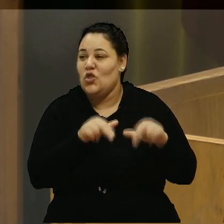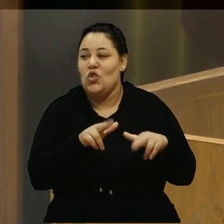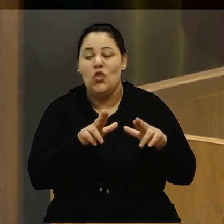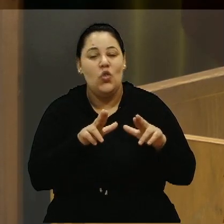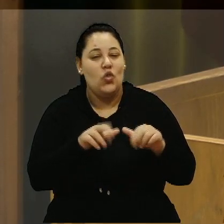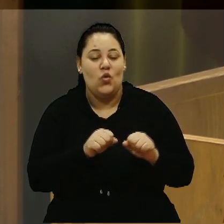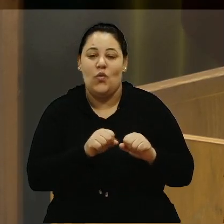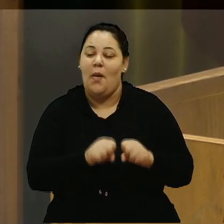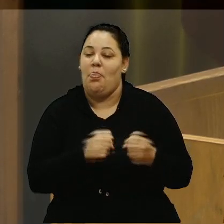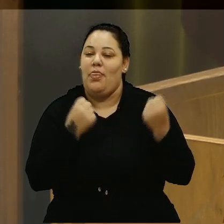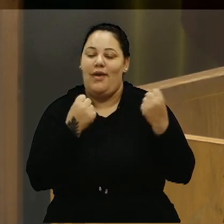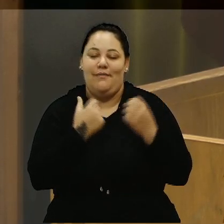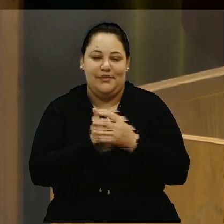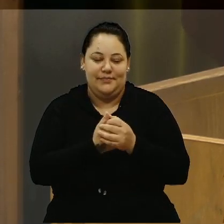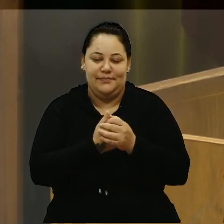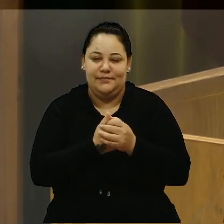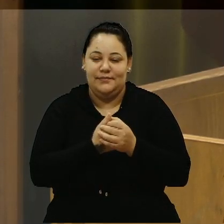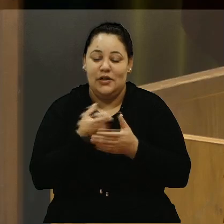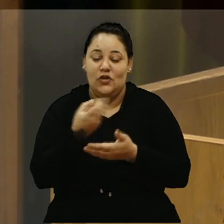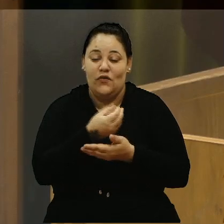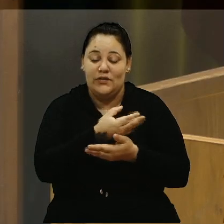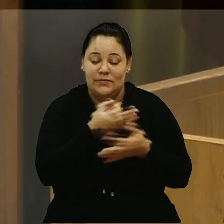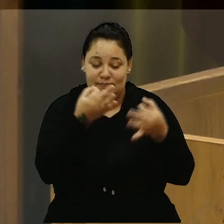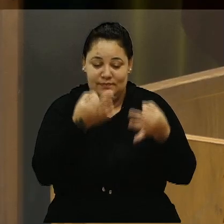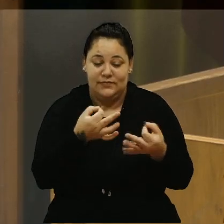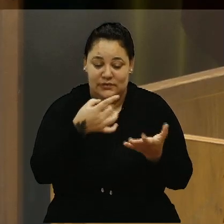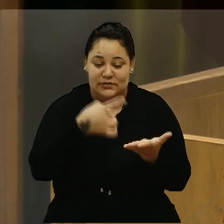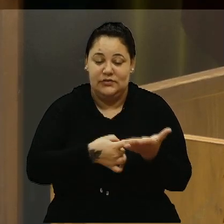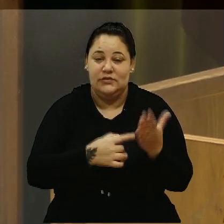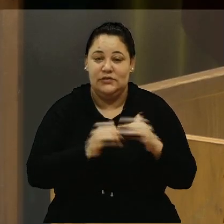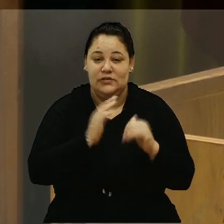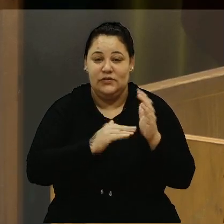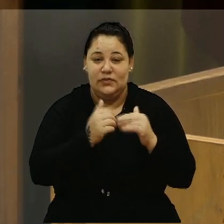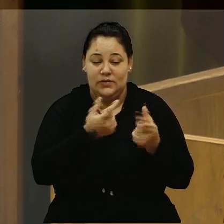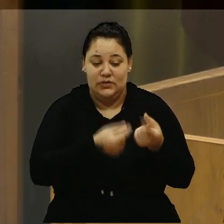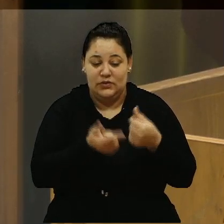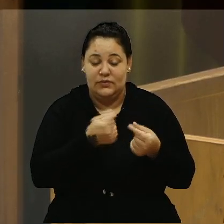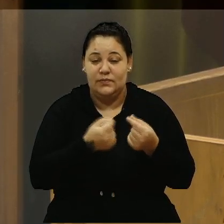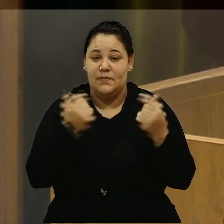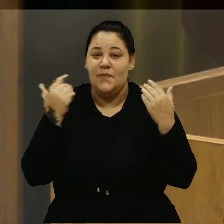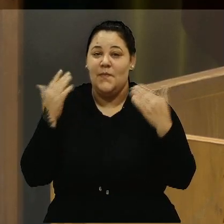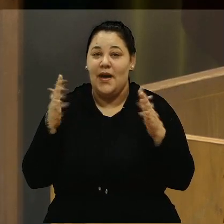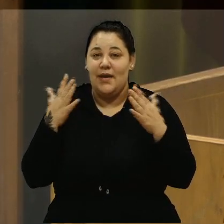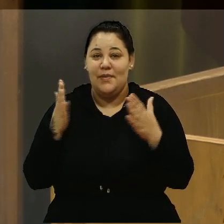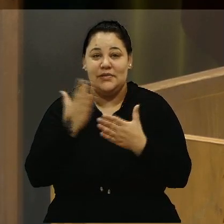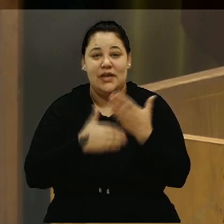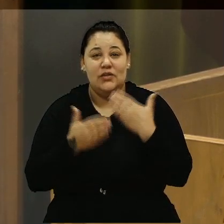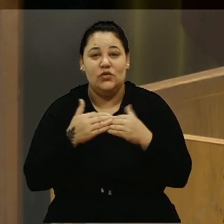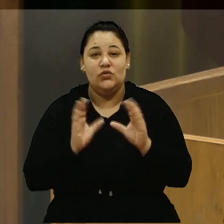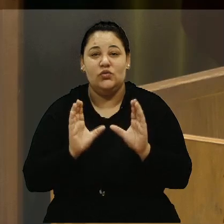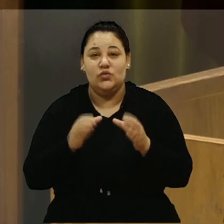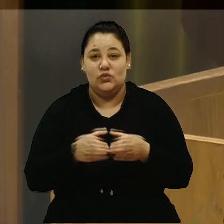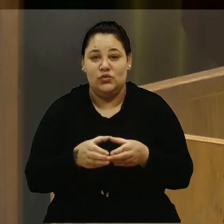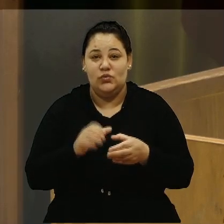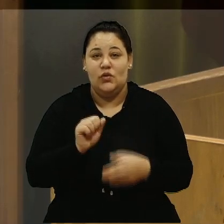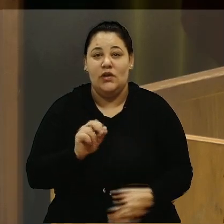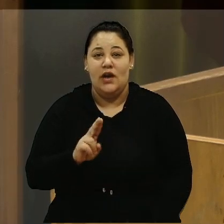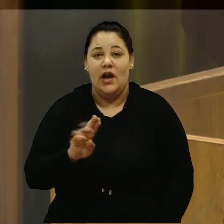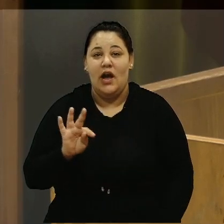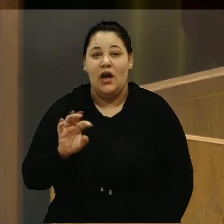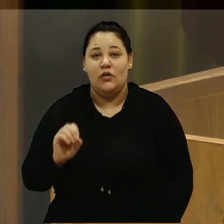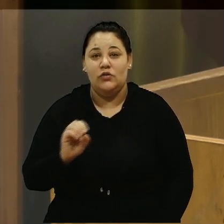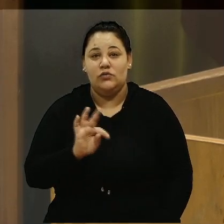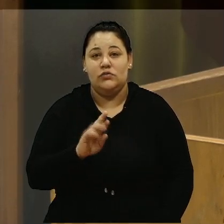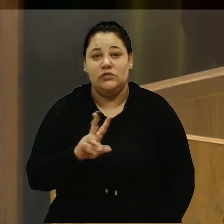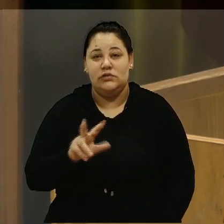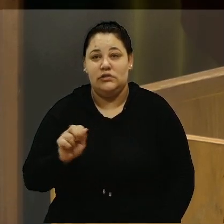excelência, inovação, compromisso com o desenvolvimento econômico. Parabéns a toda a equipe Autotrave, parabéns ao senhor